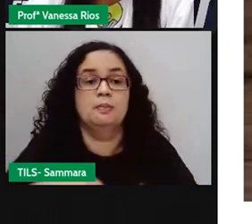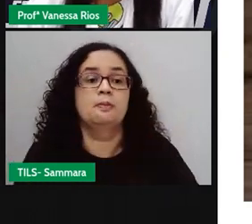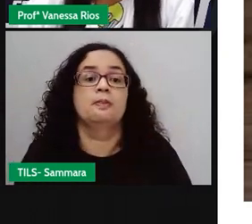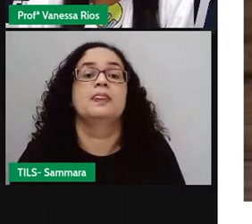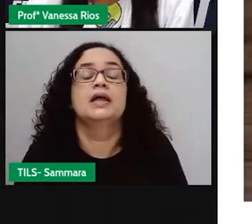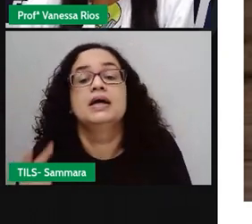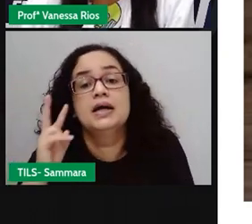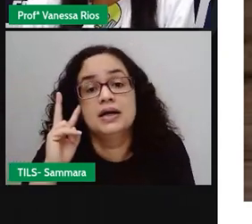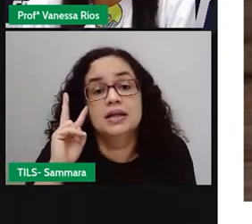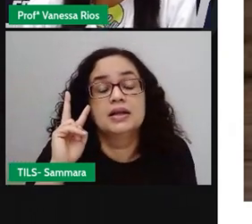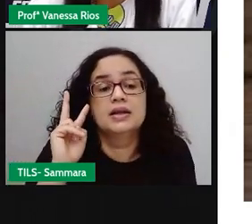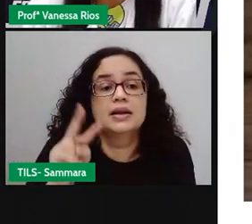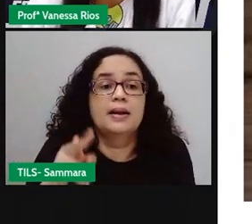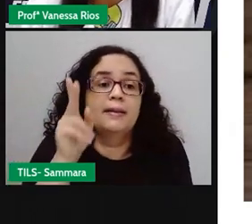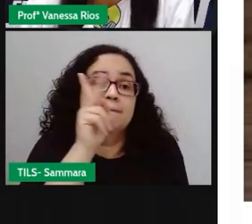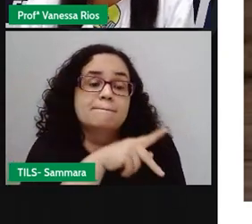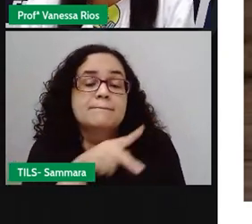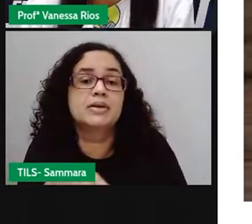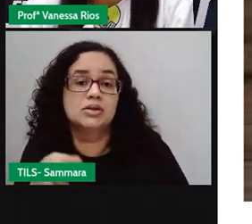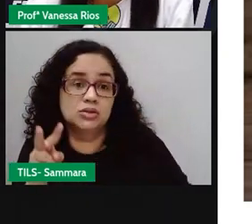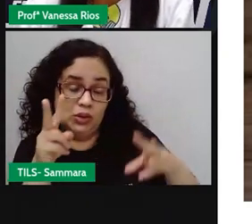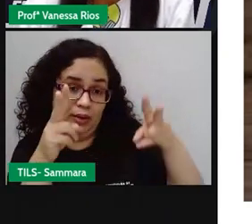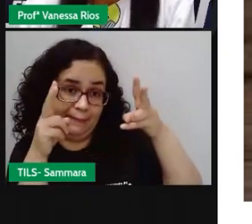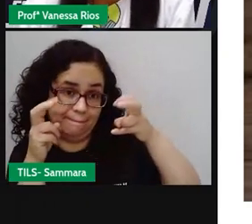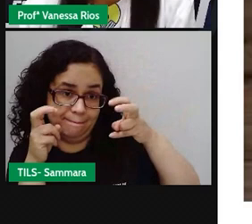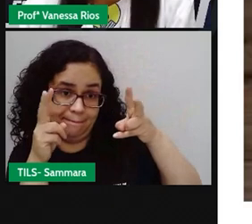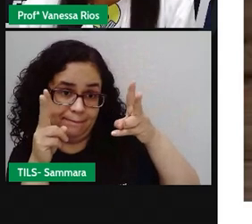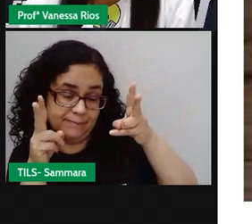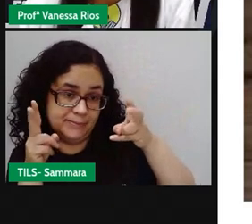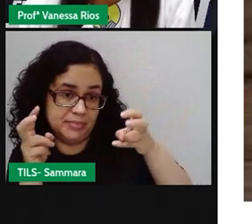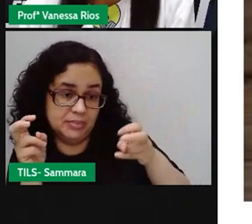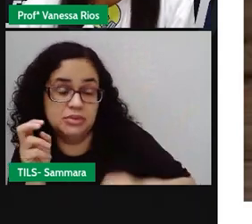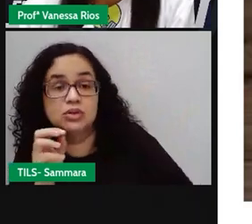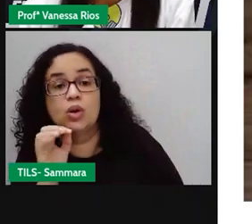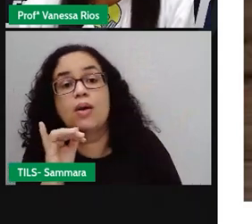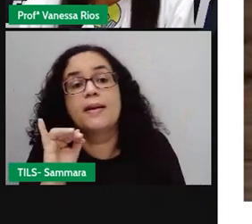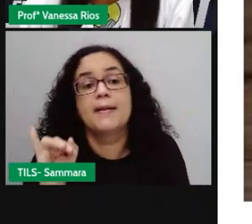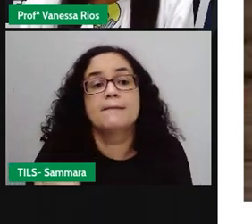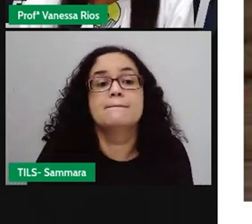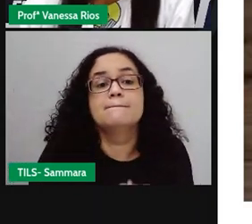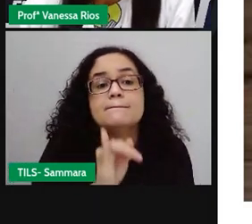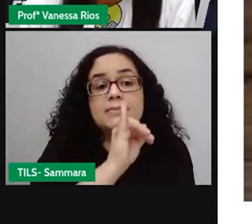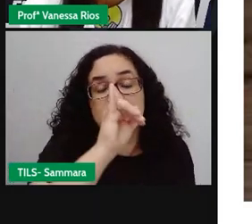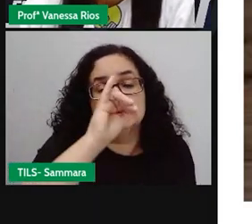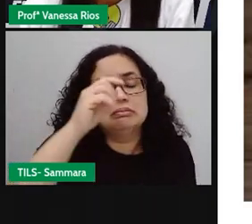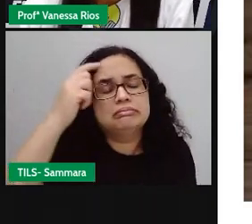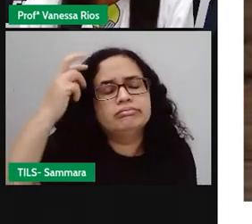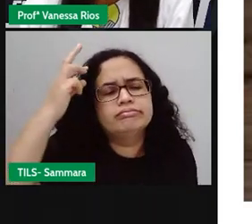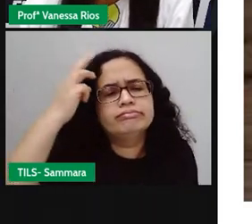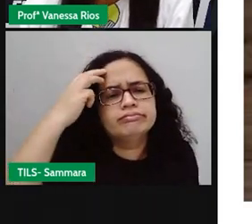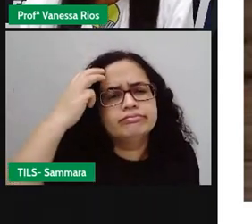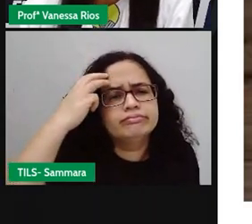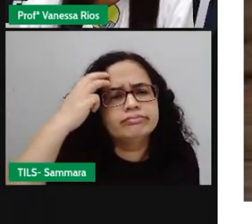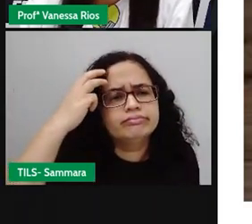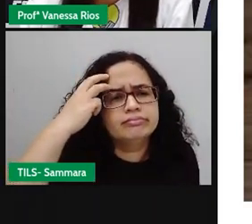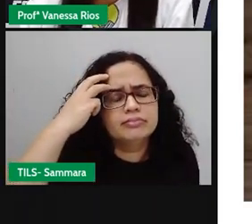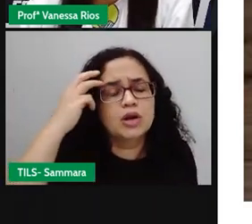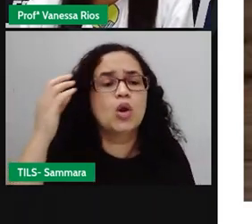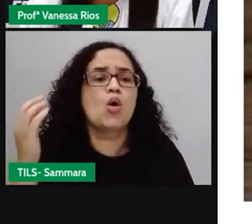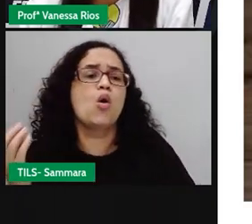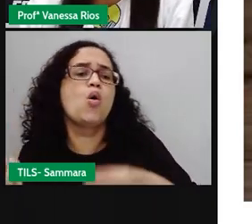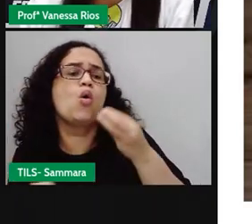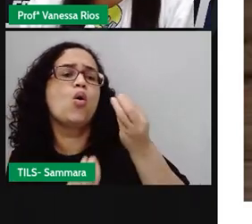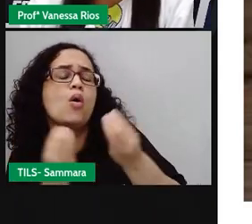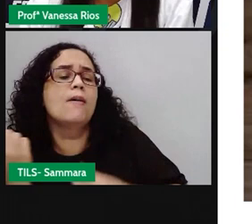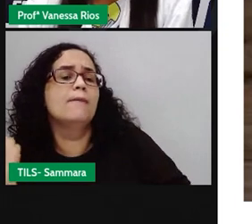Essa imagem aí a Pró trouxe para a gente observar a importância da memória, de como a